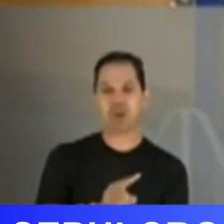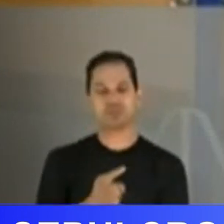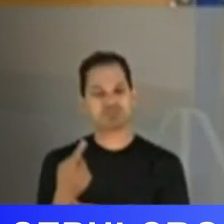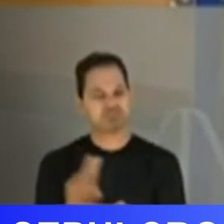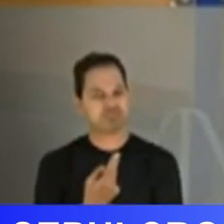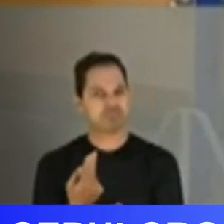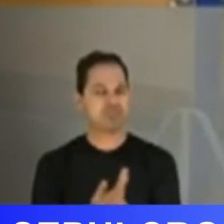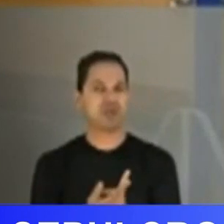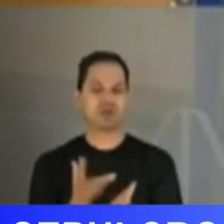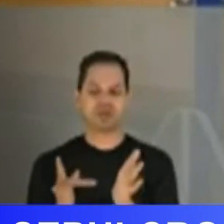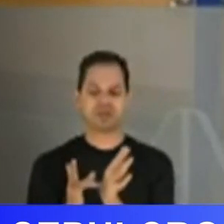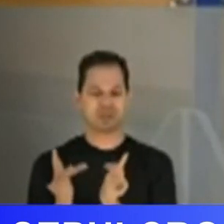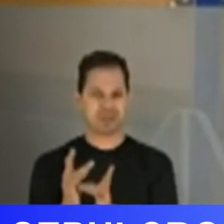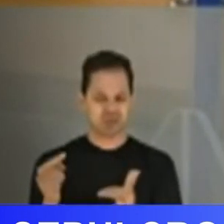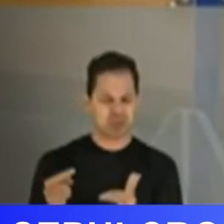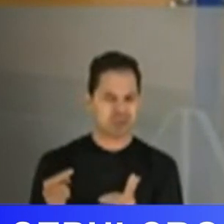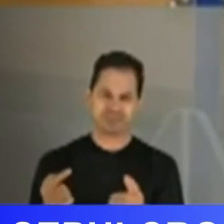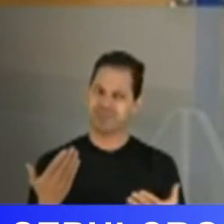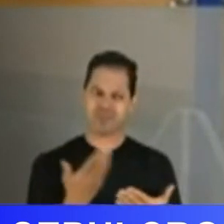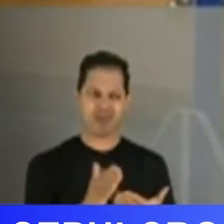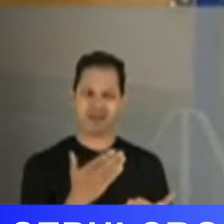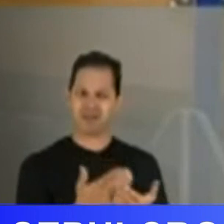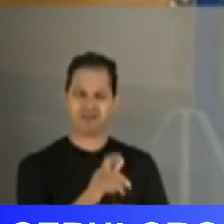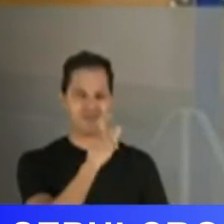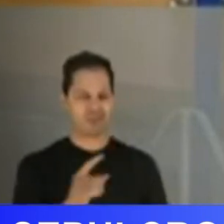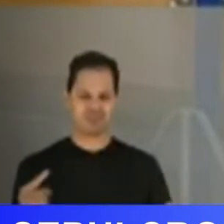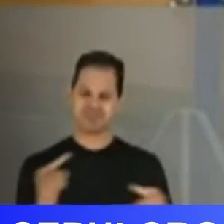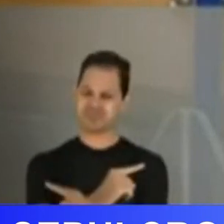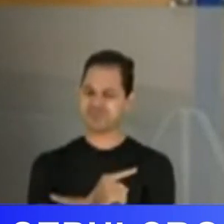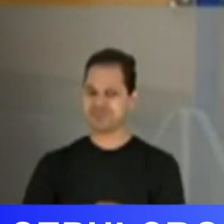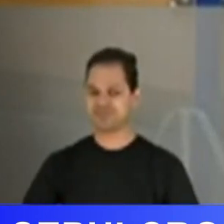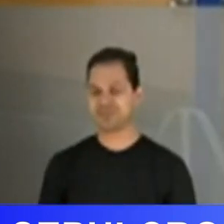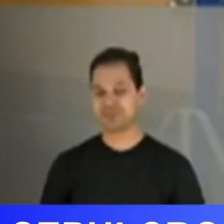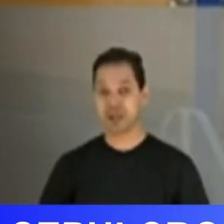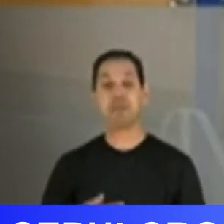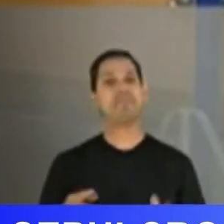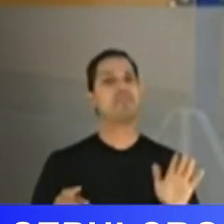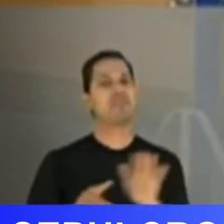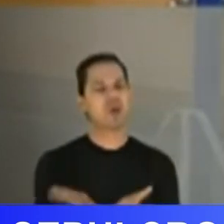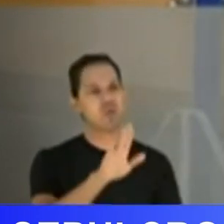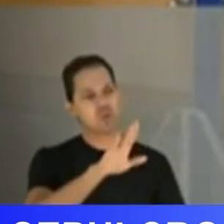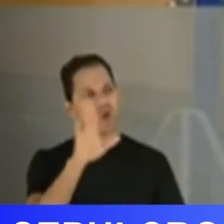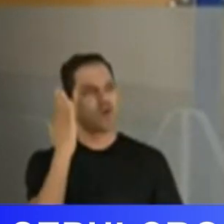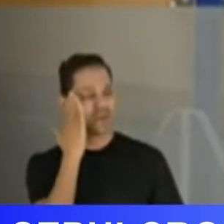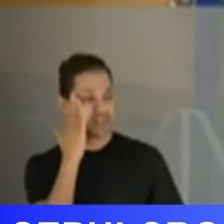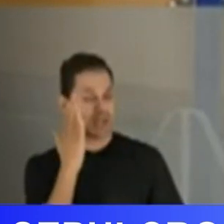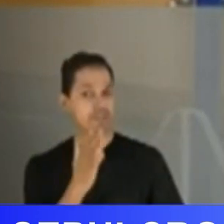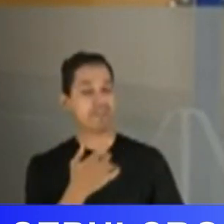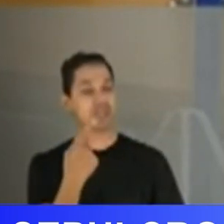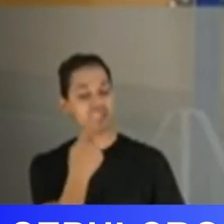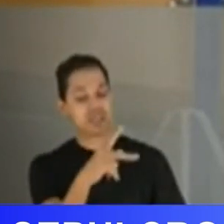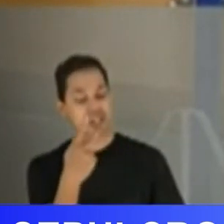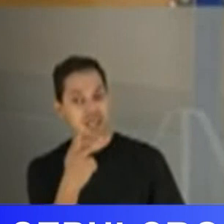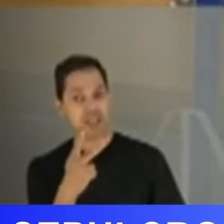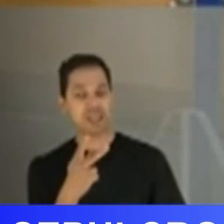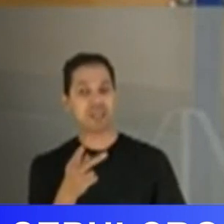contraditório com o que ensinou o nosso Senhor Jesus Cristo. Eu lhe pergunto, o senhor tem noção de que a sua orientação,